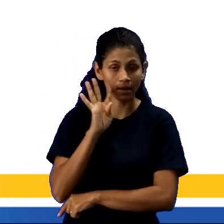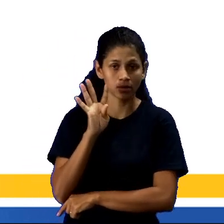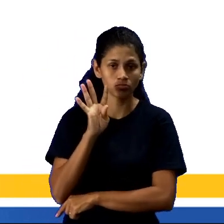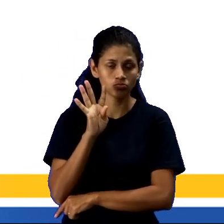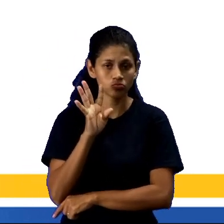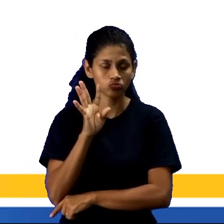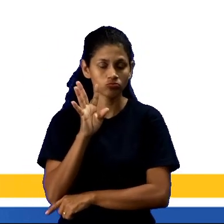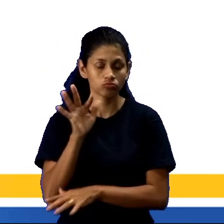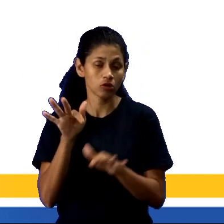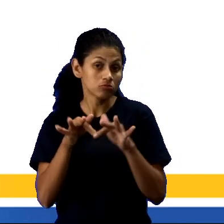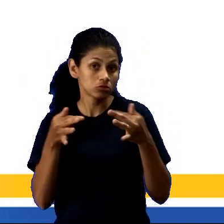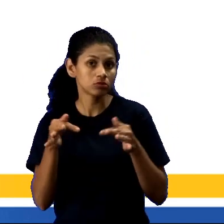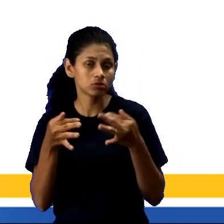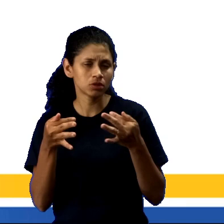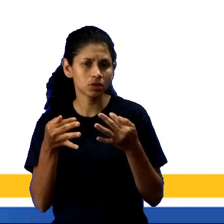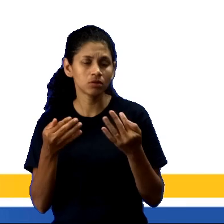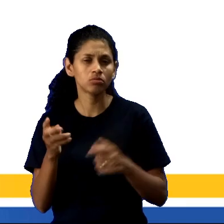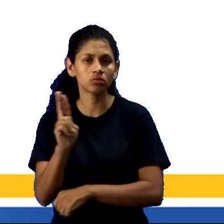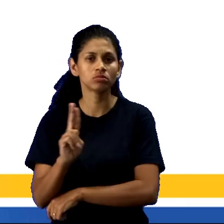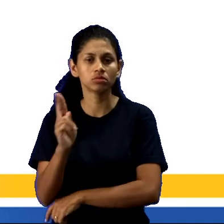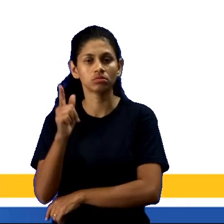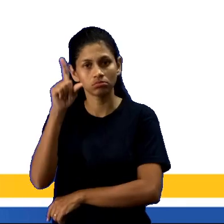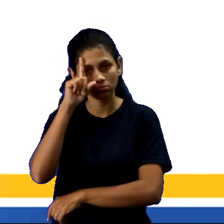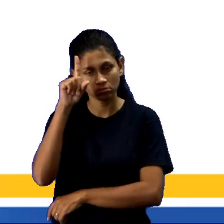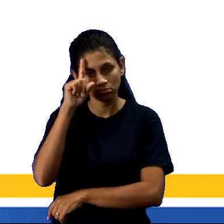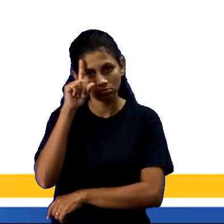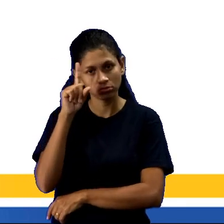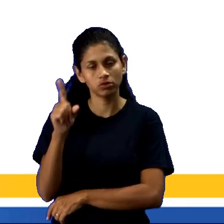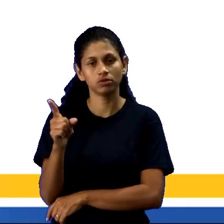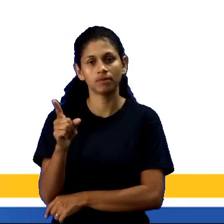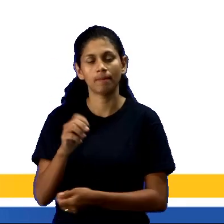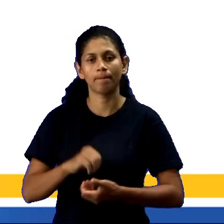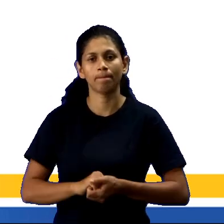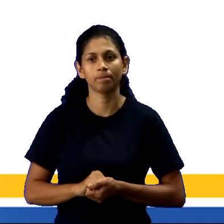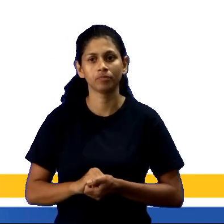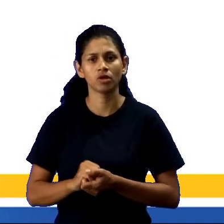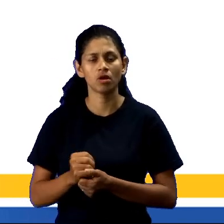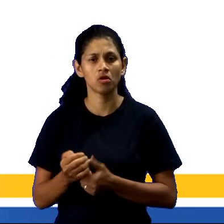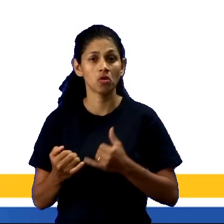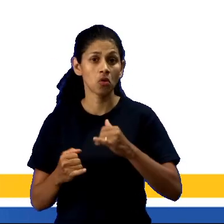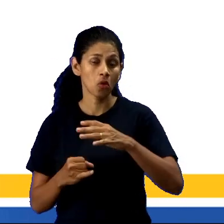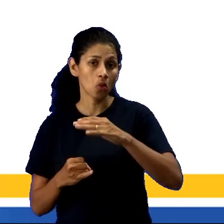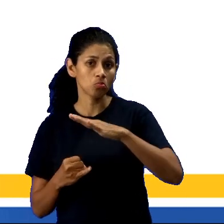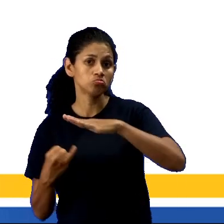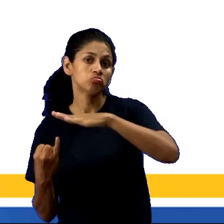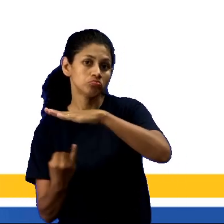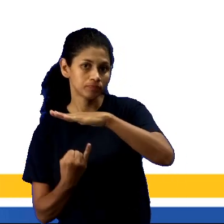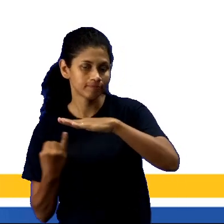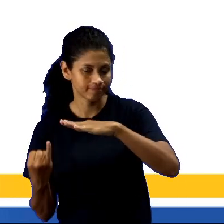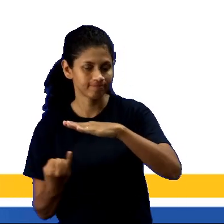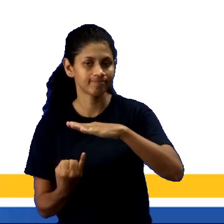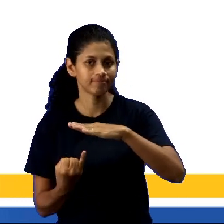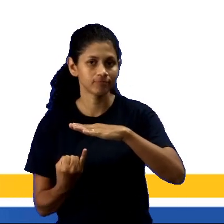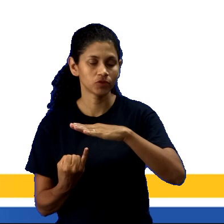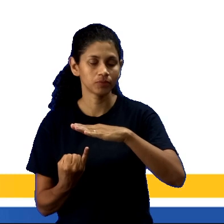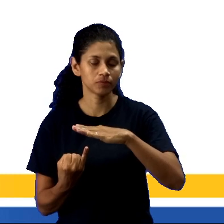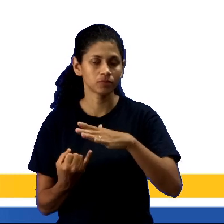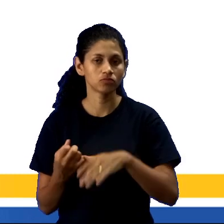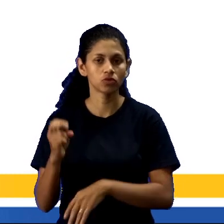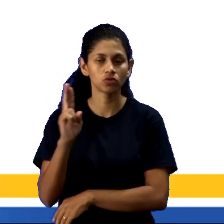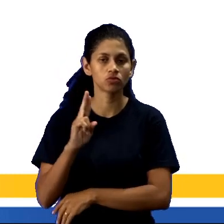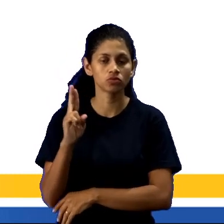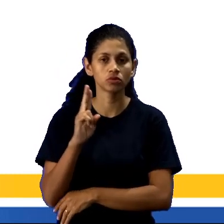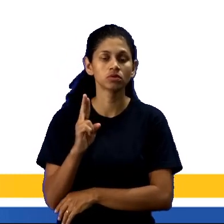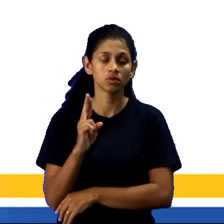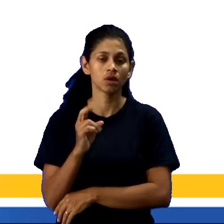usa a palavra legal no dia a dia, no seu sentido informal, para dizer que é uma coisa boa. Não é nesse sentido que nós